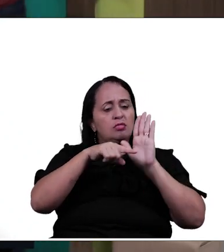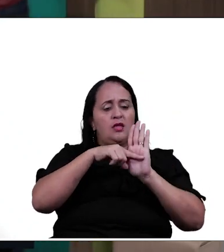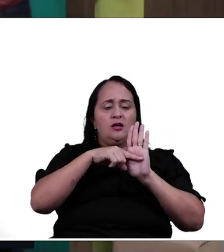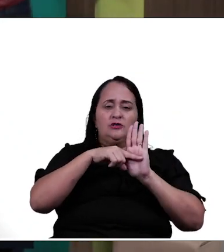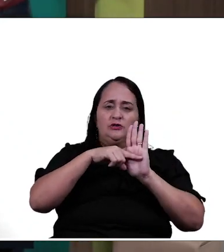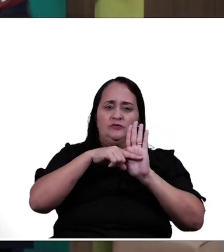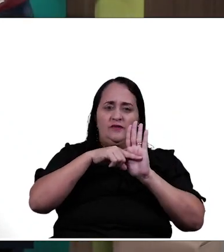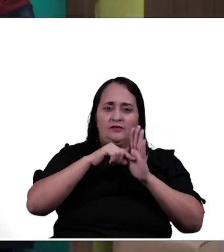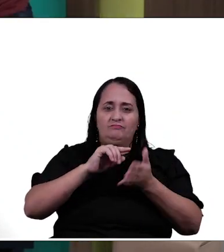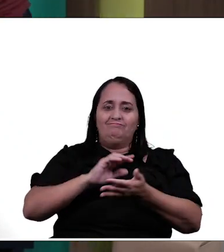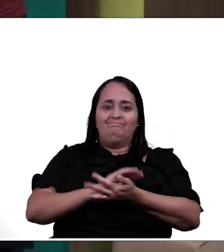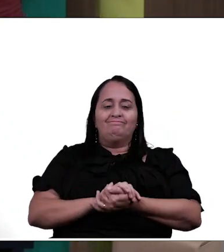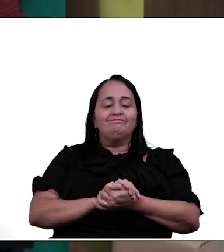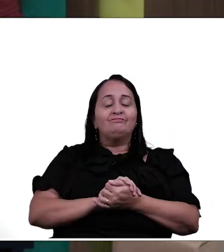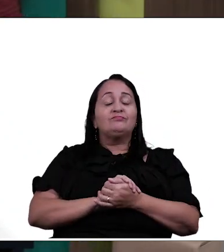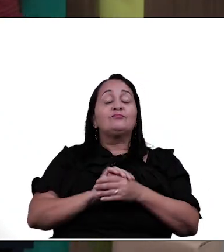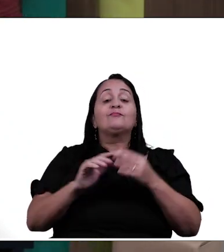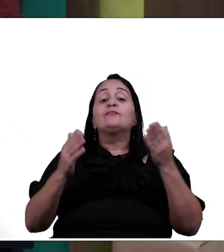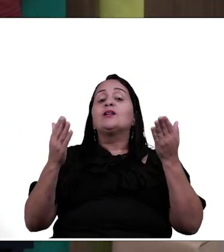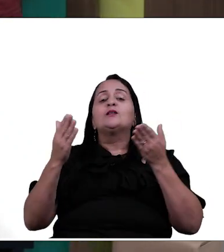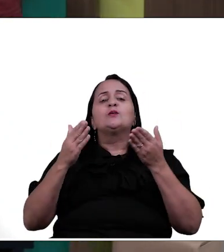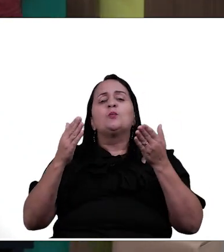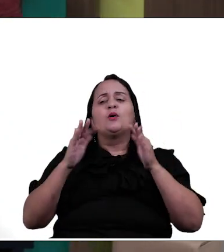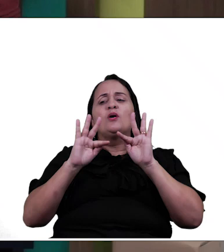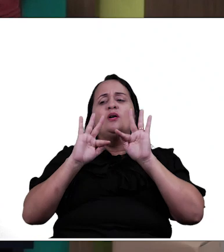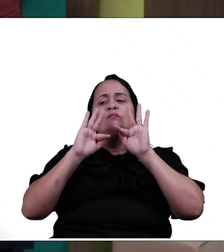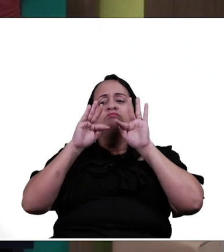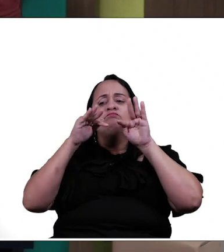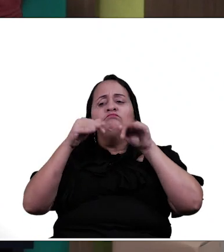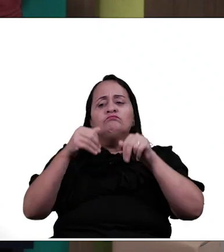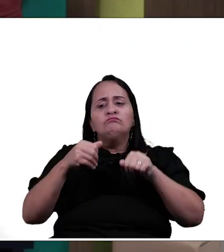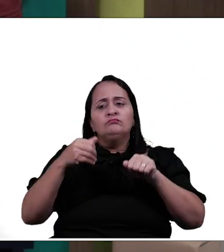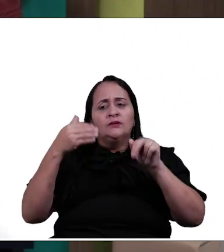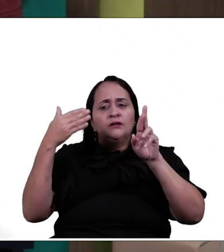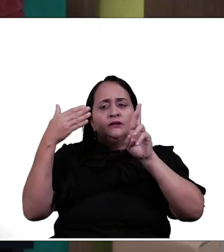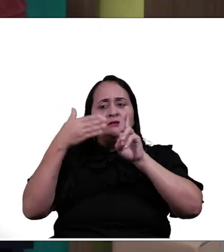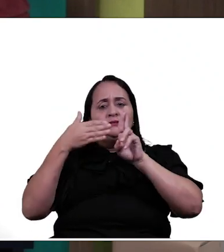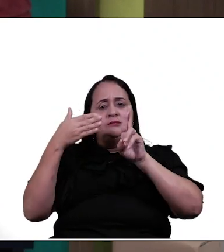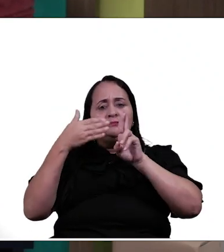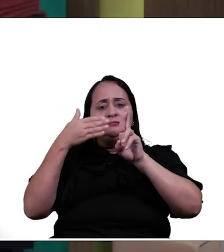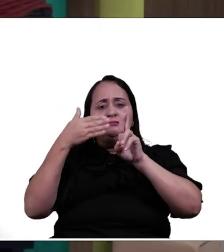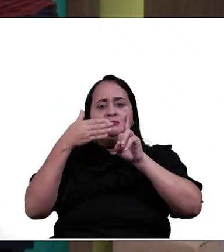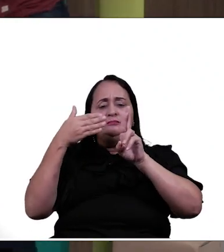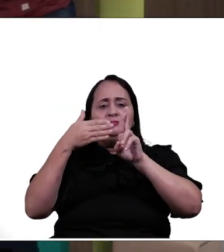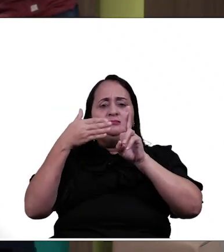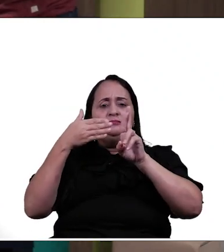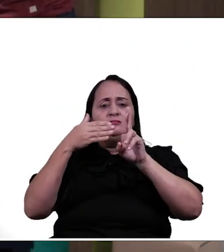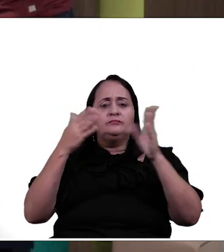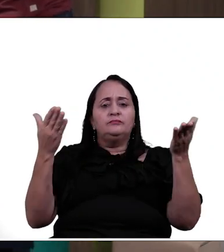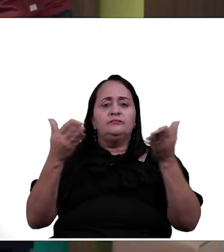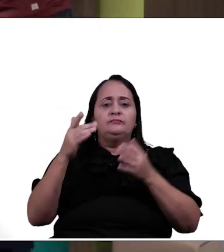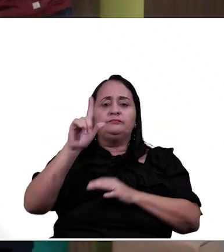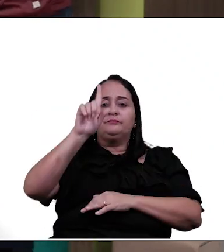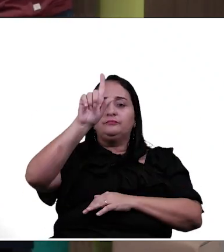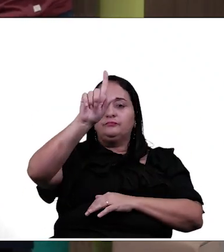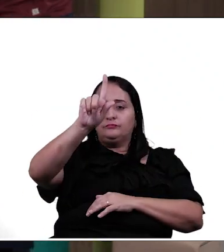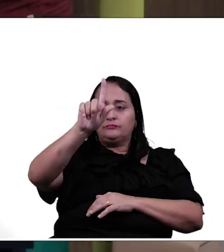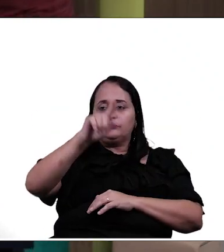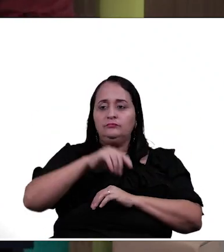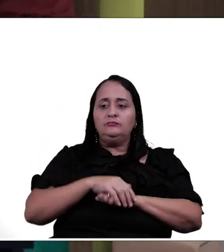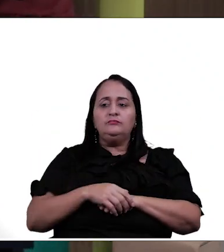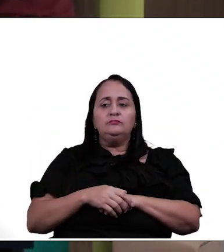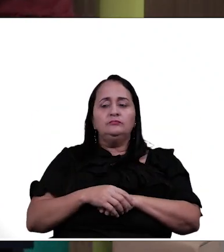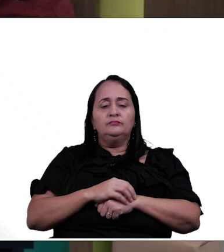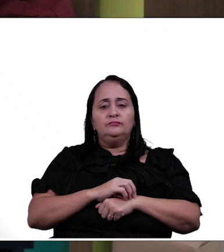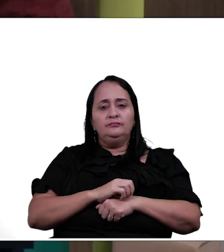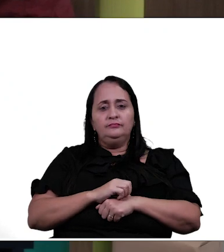0,321, eu teria 3, 2, 1. Quantos algarismos?